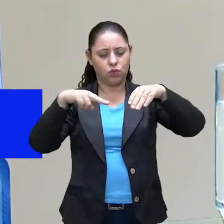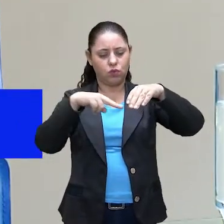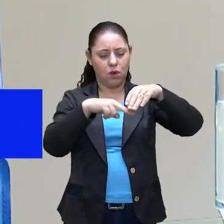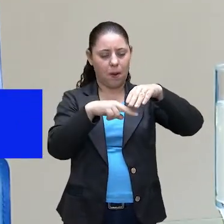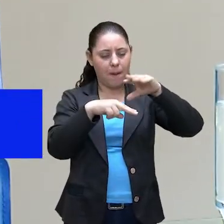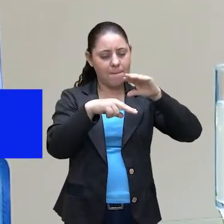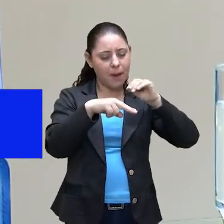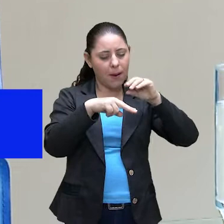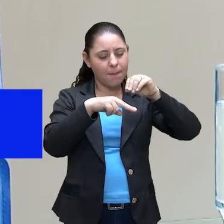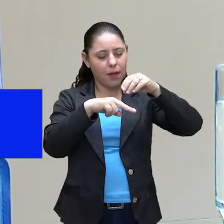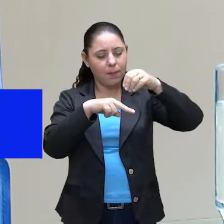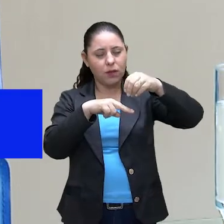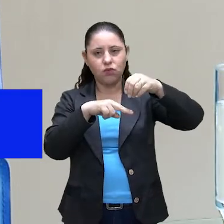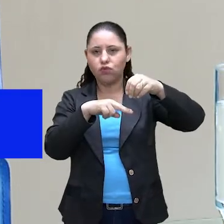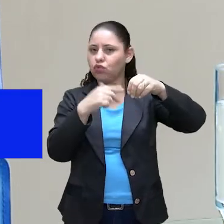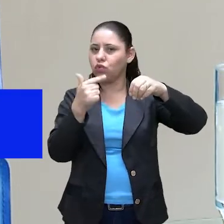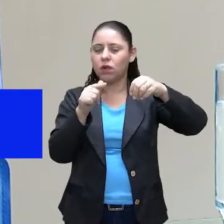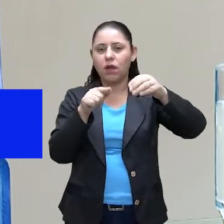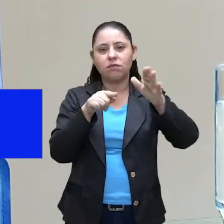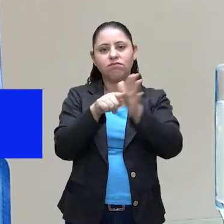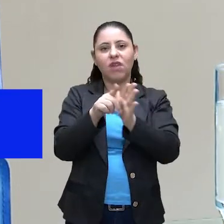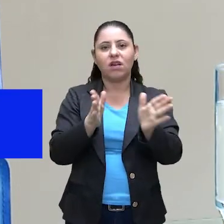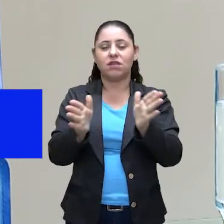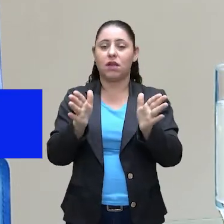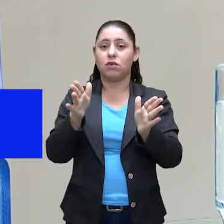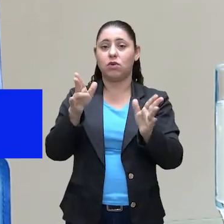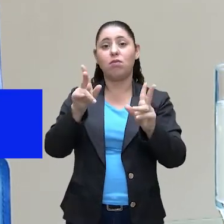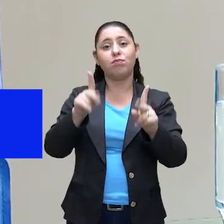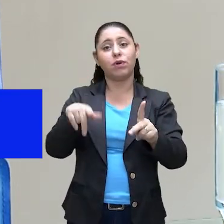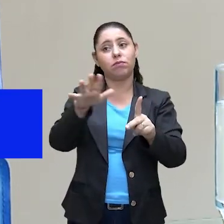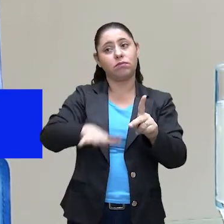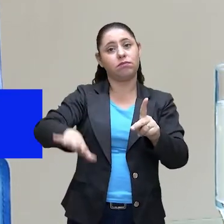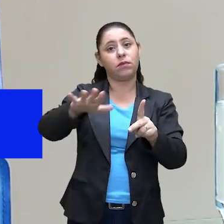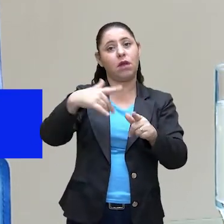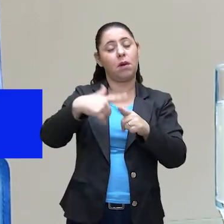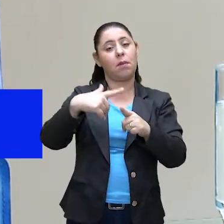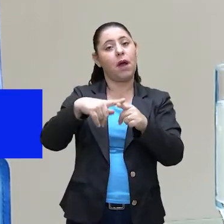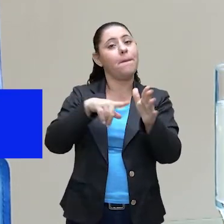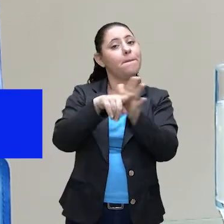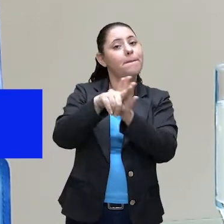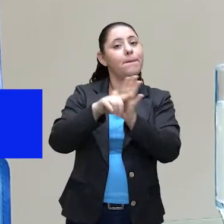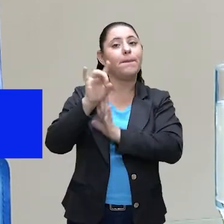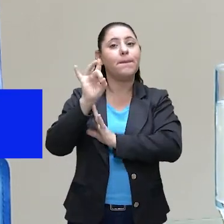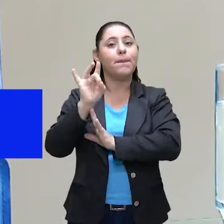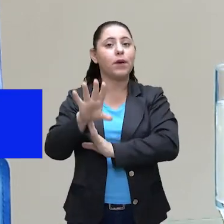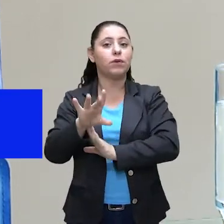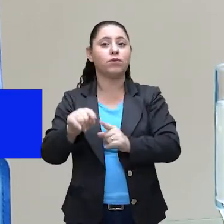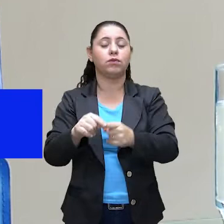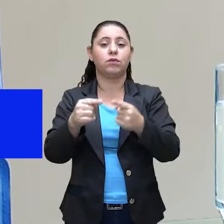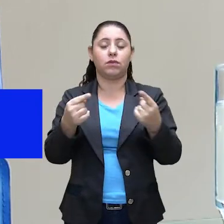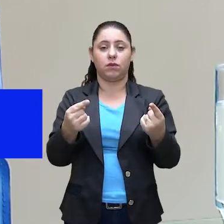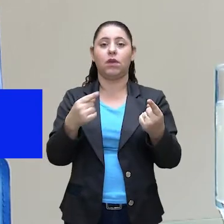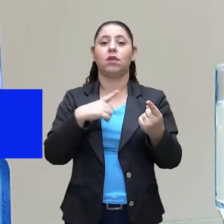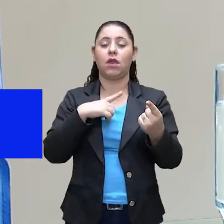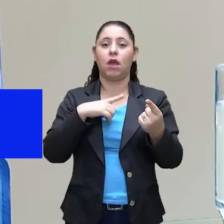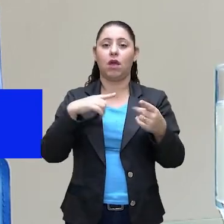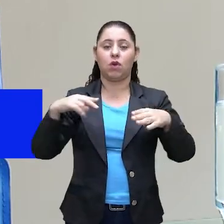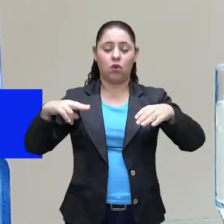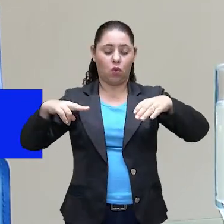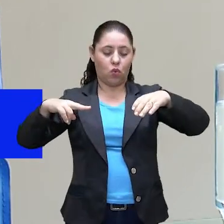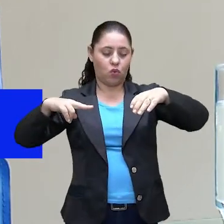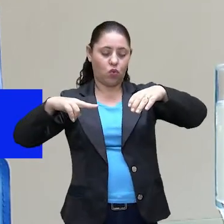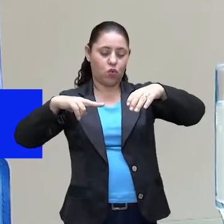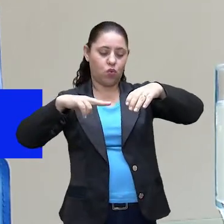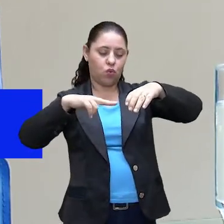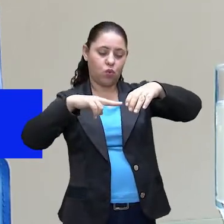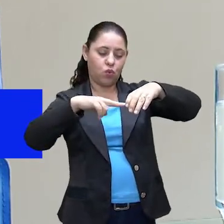que nós não temos tanto acesso para a população em geral, elas são mais a nível de pesquisa, mas a